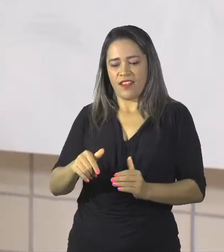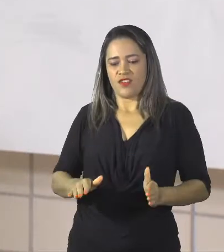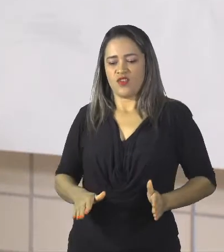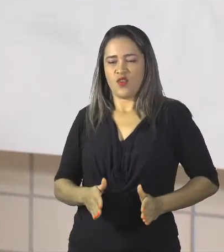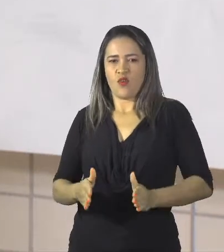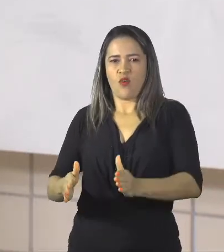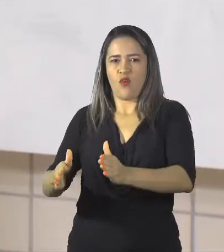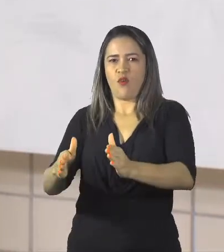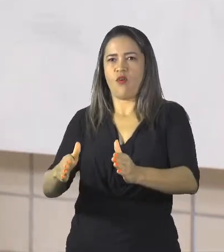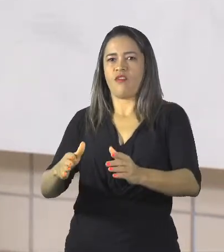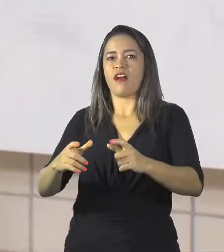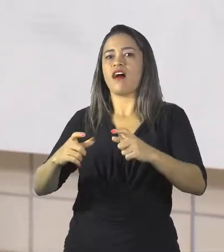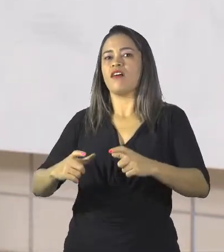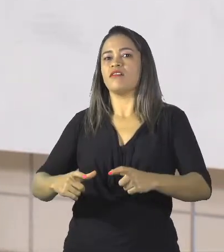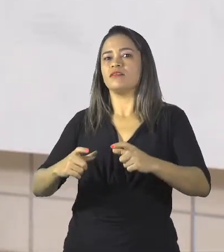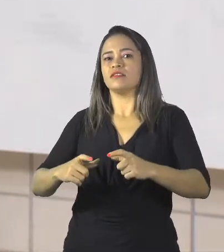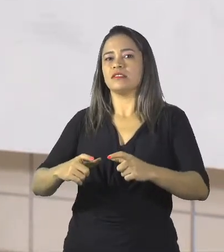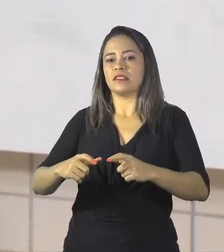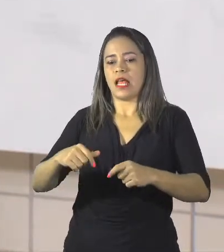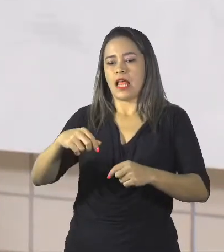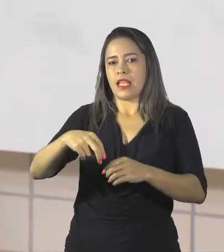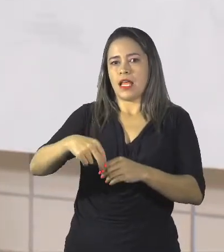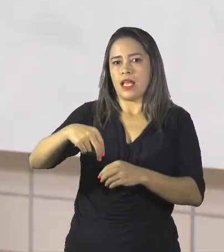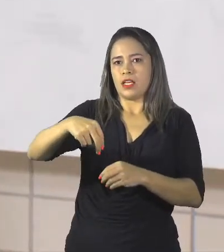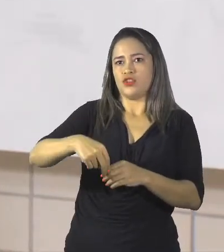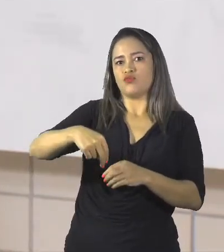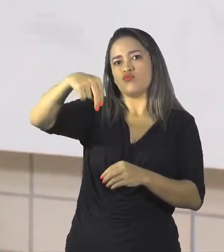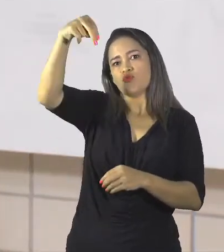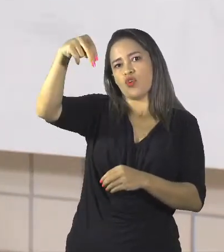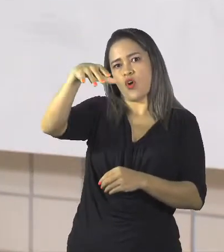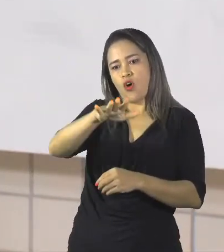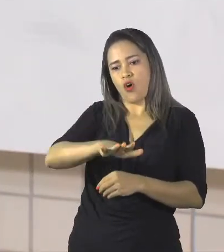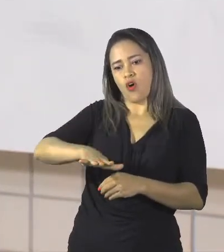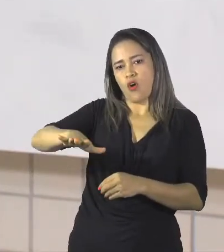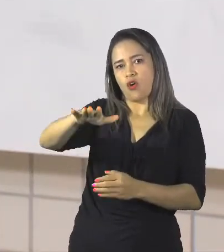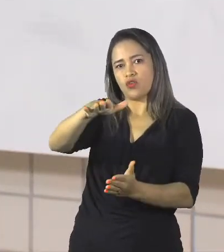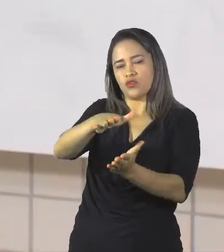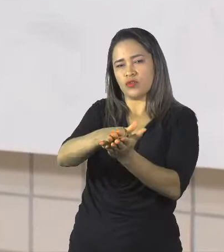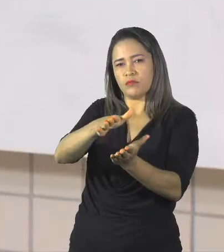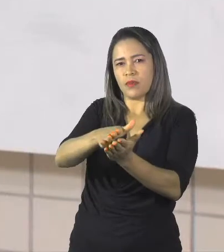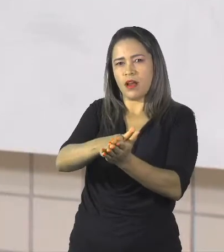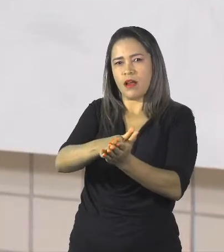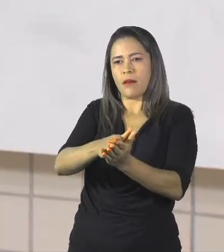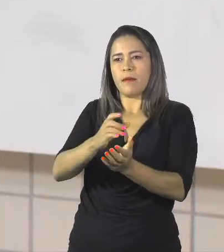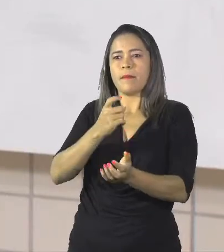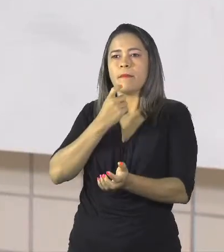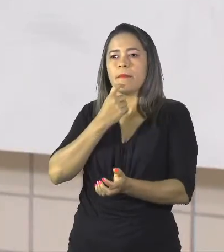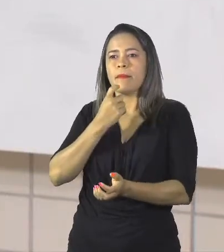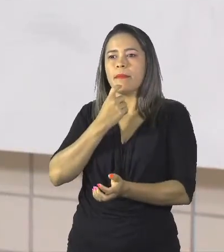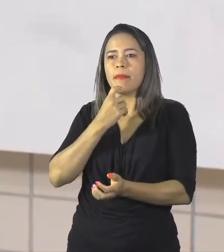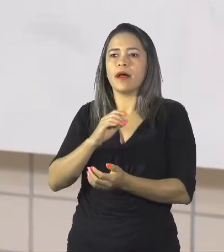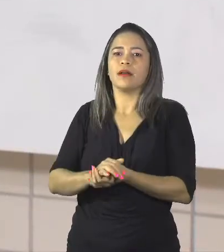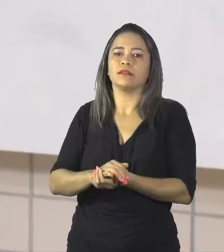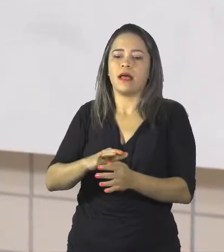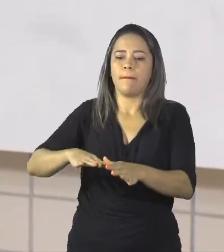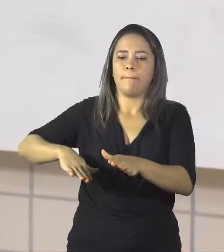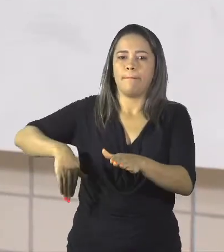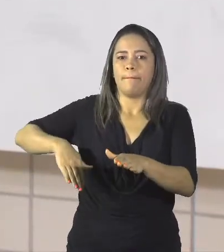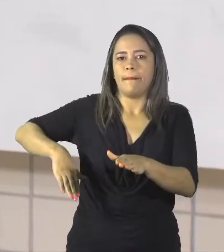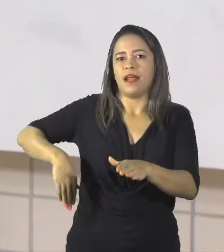Sussuapara fica ali na região norte de Palmas, próximo ali às Arnos, próximo à Praia das